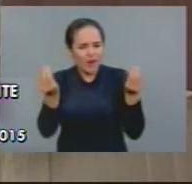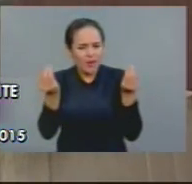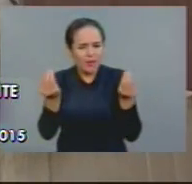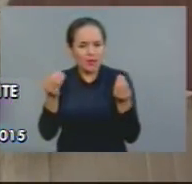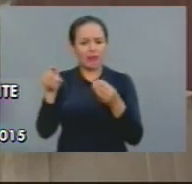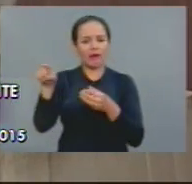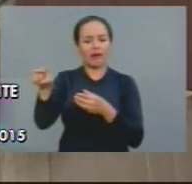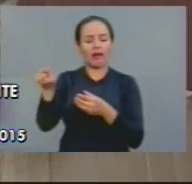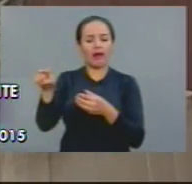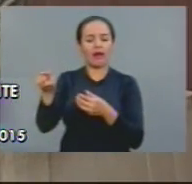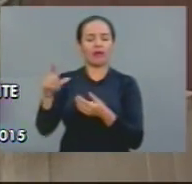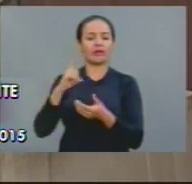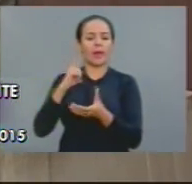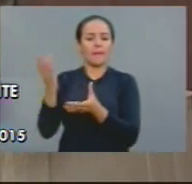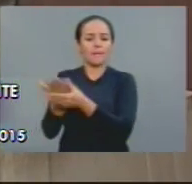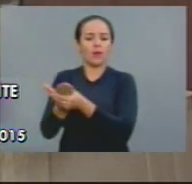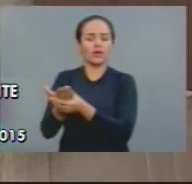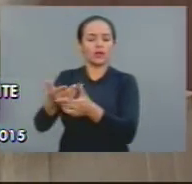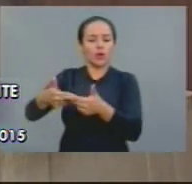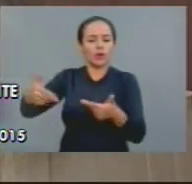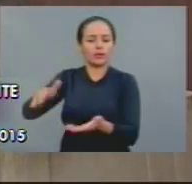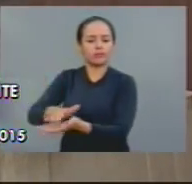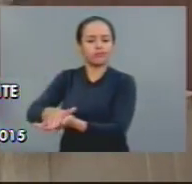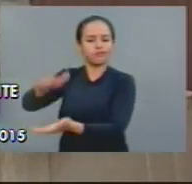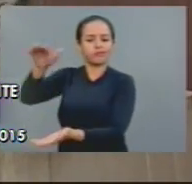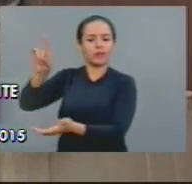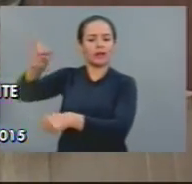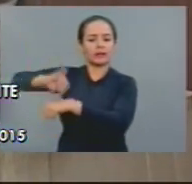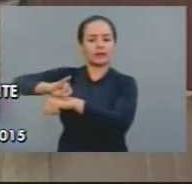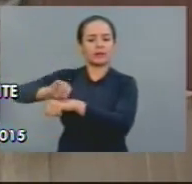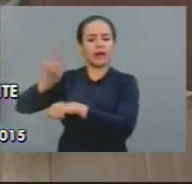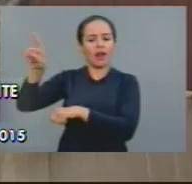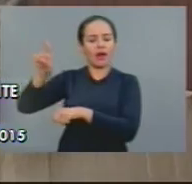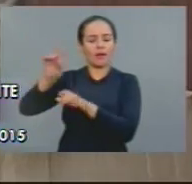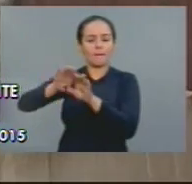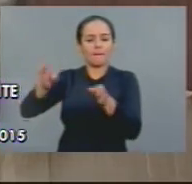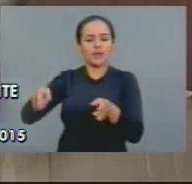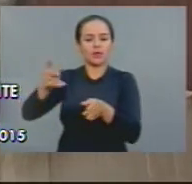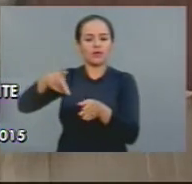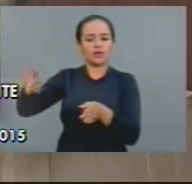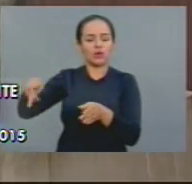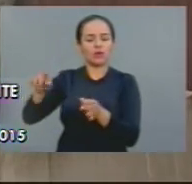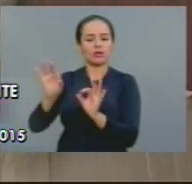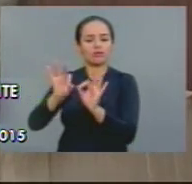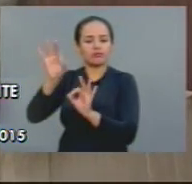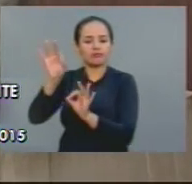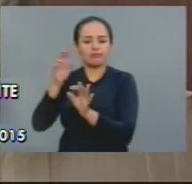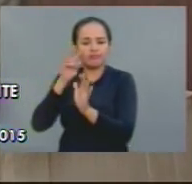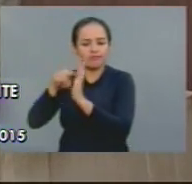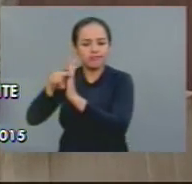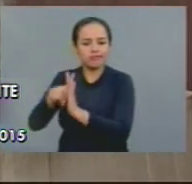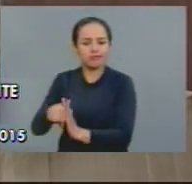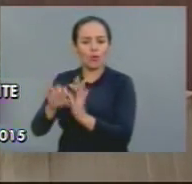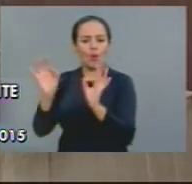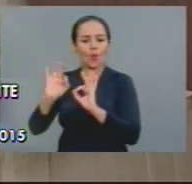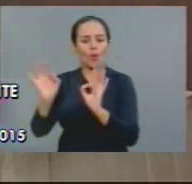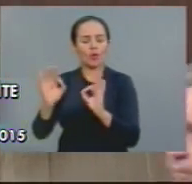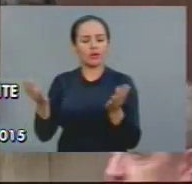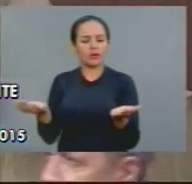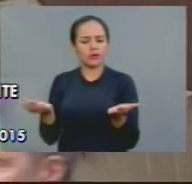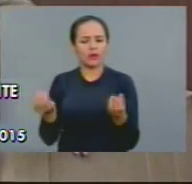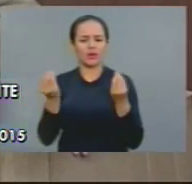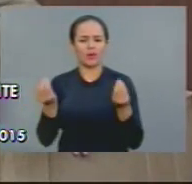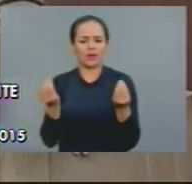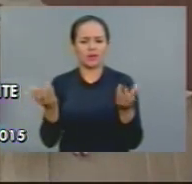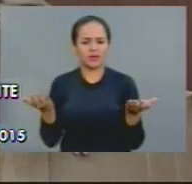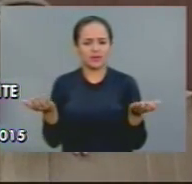na mesa do governador e não implantados. Esses professores vão ganhar esta peleja na justiça. O que o